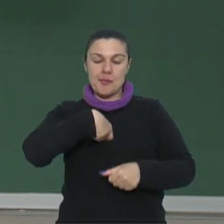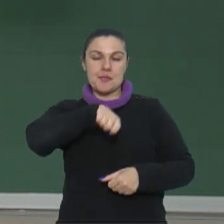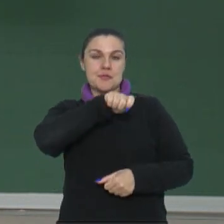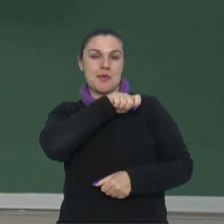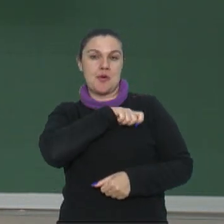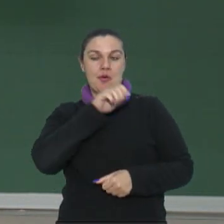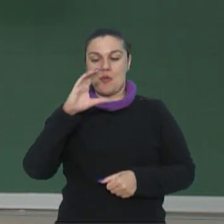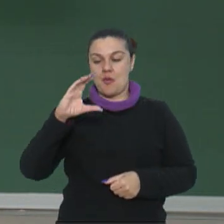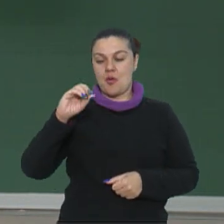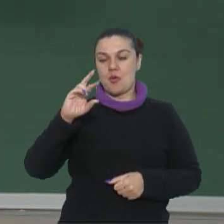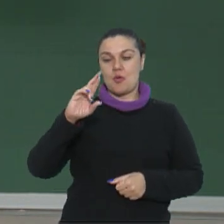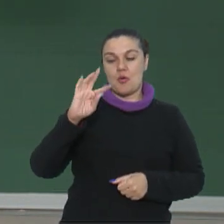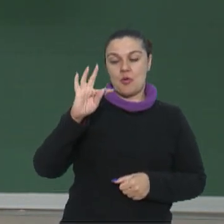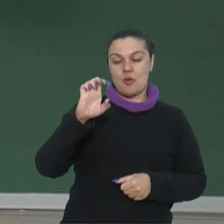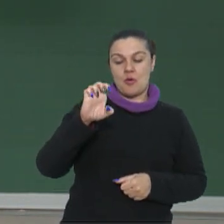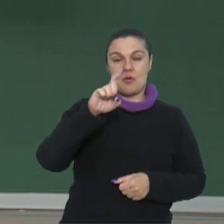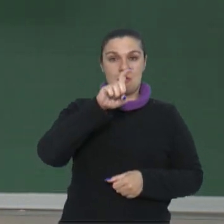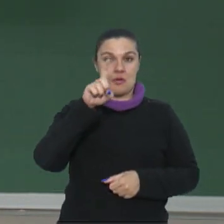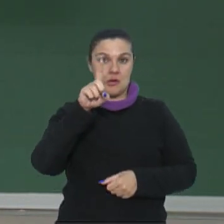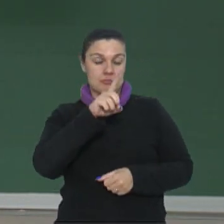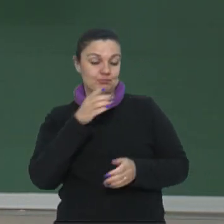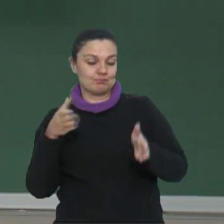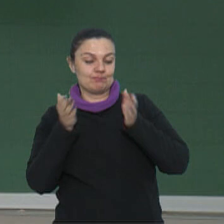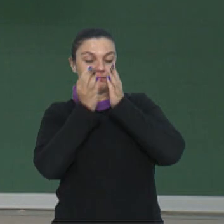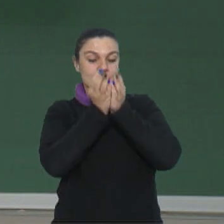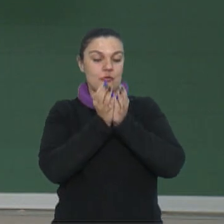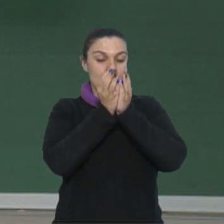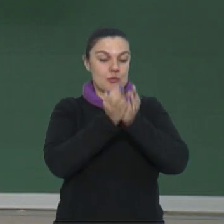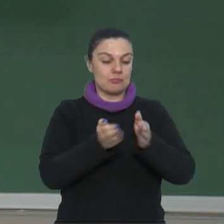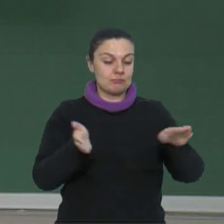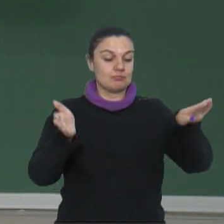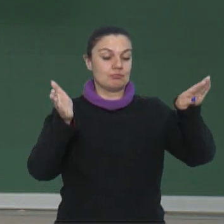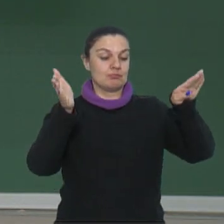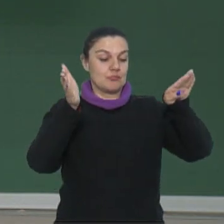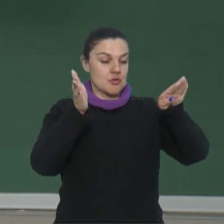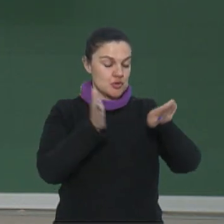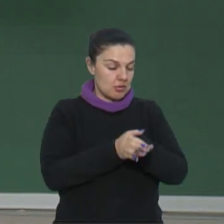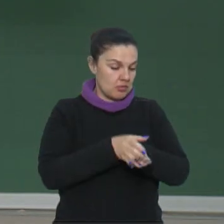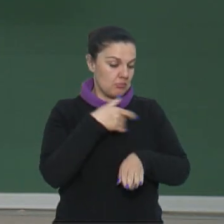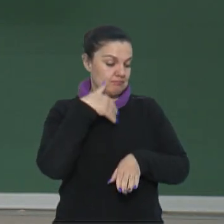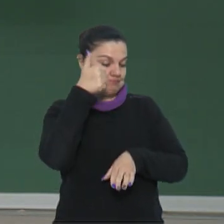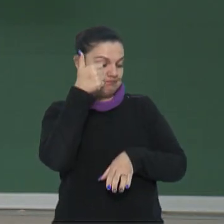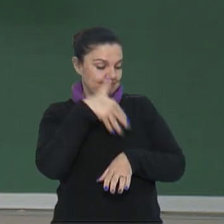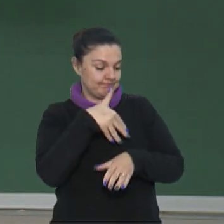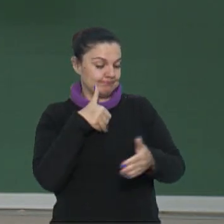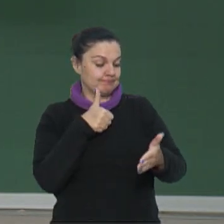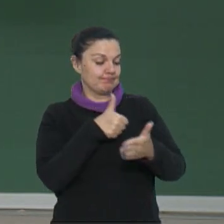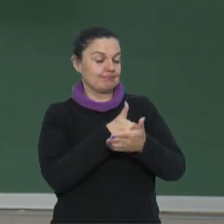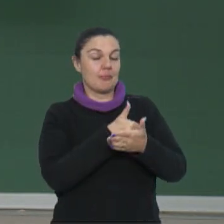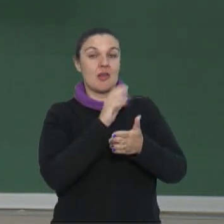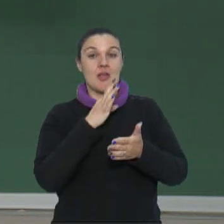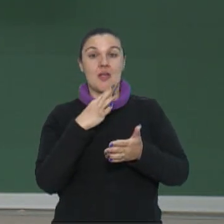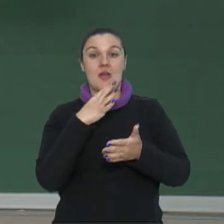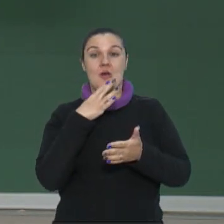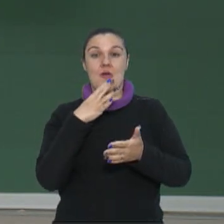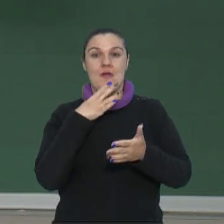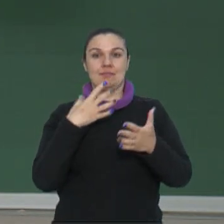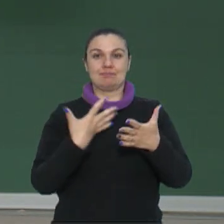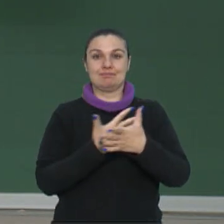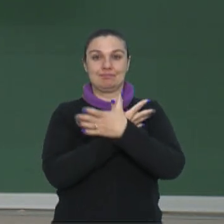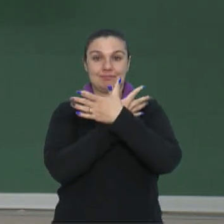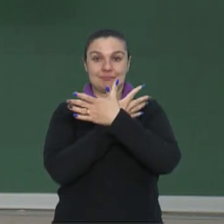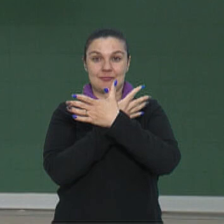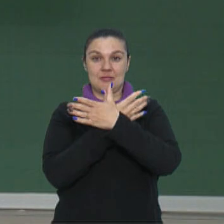né, tem o primeiro contato, né, a esquadra deles, como diz o outro, com seus 600 navios, se aproximam, se conhecem e já começa